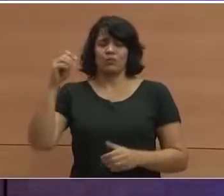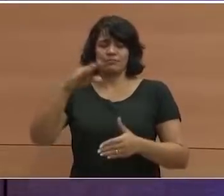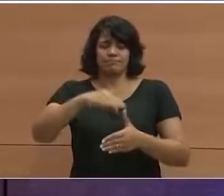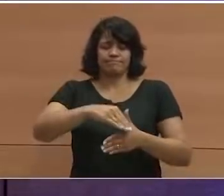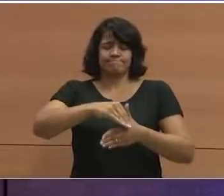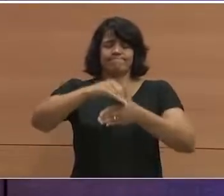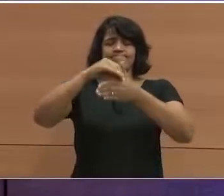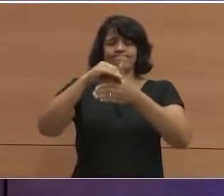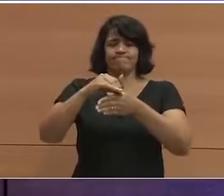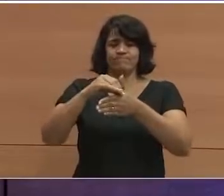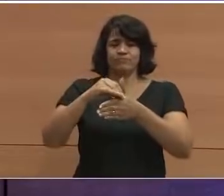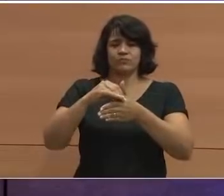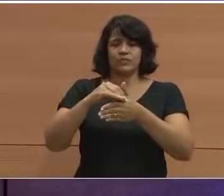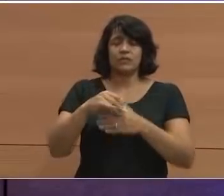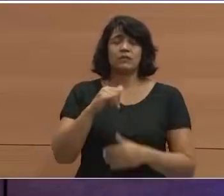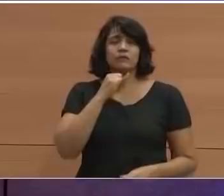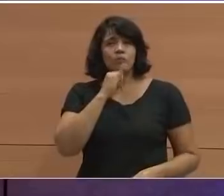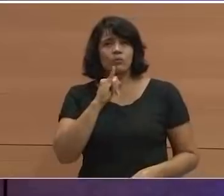Moisés